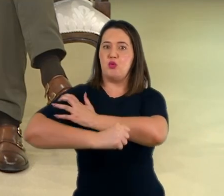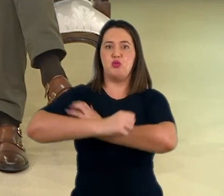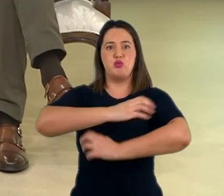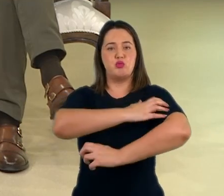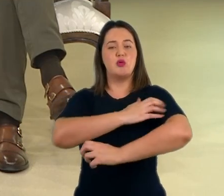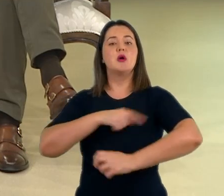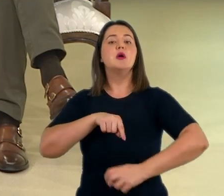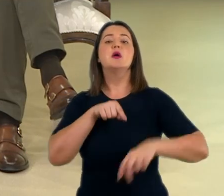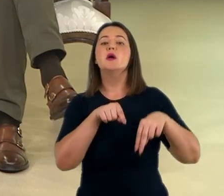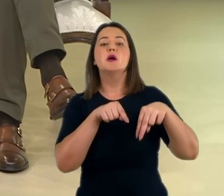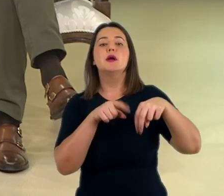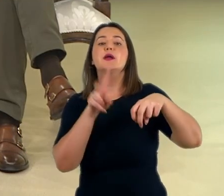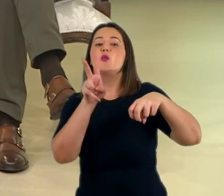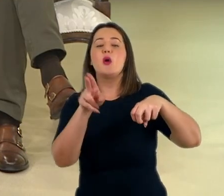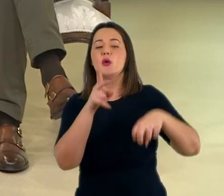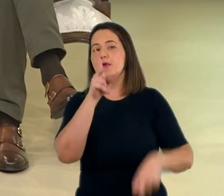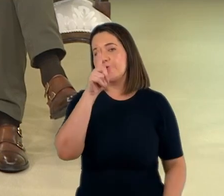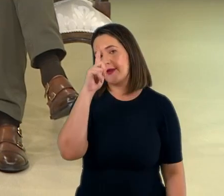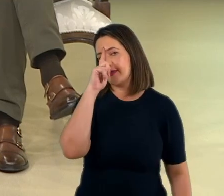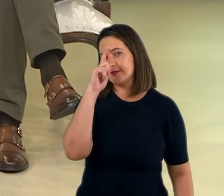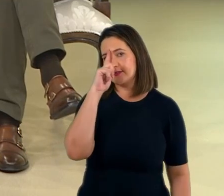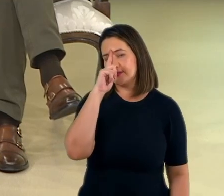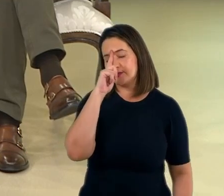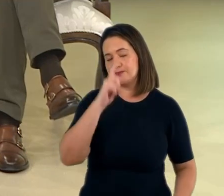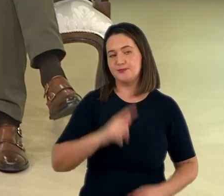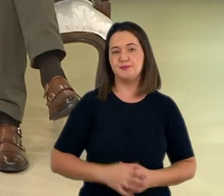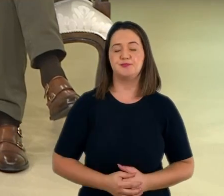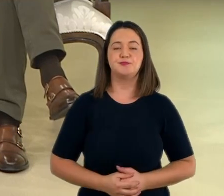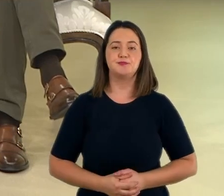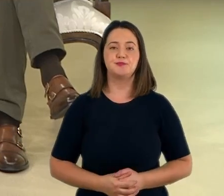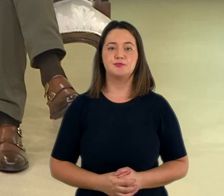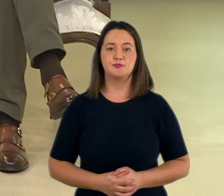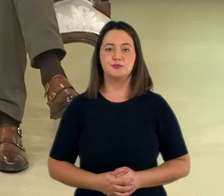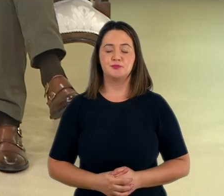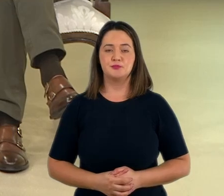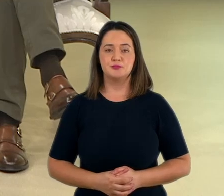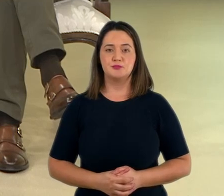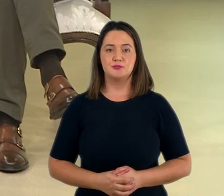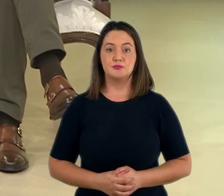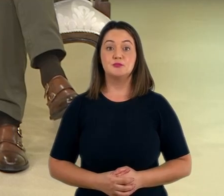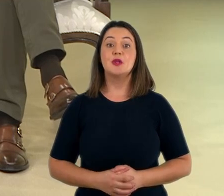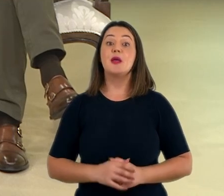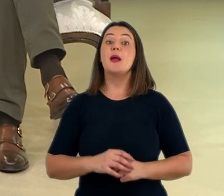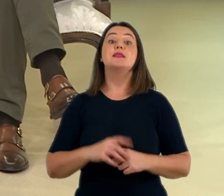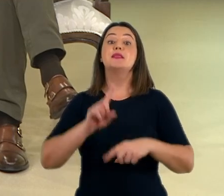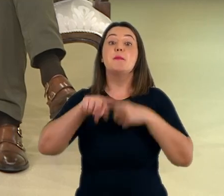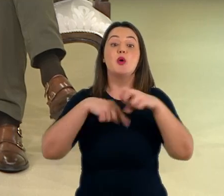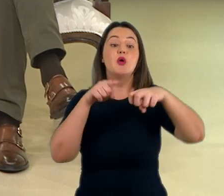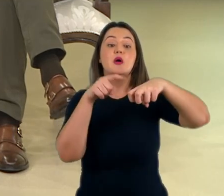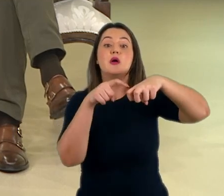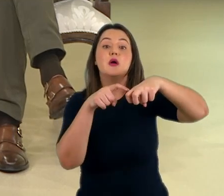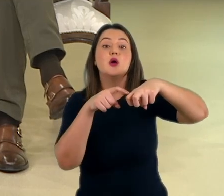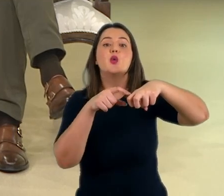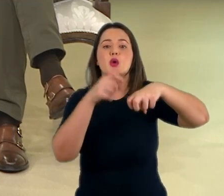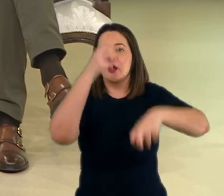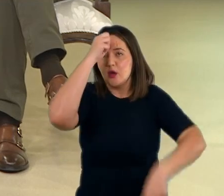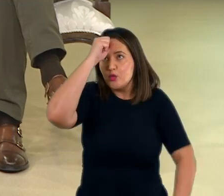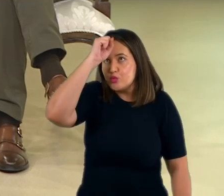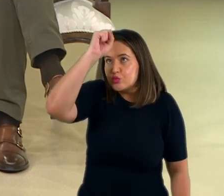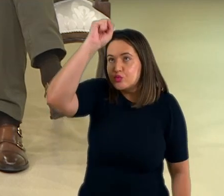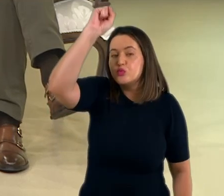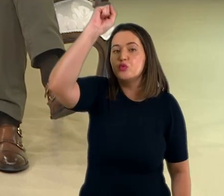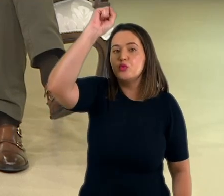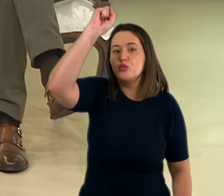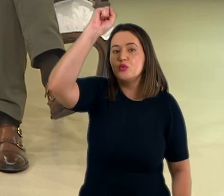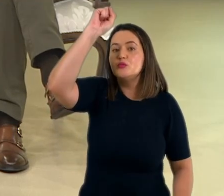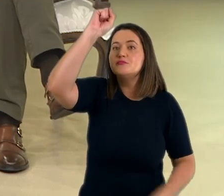que foi nomeado para nós como sendo a Grécia, Daniel capítulo 8, versos 21. Aí, por último, vem aquele